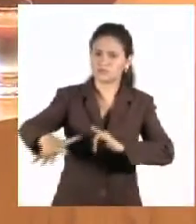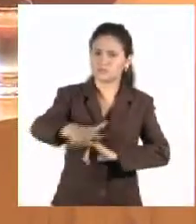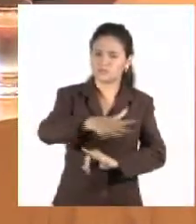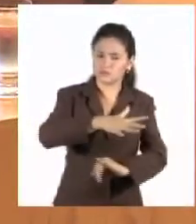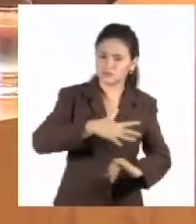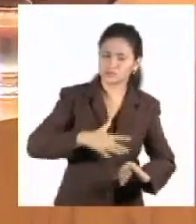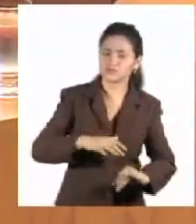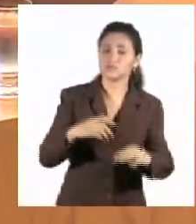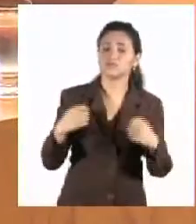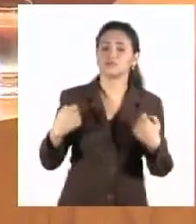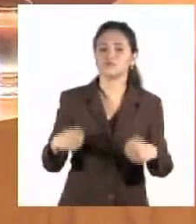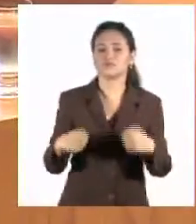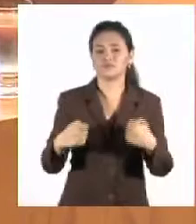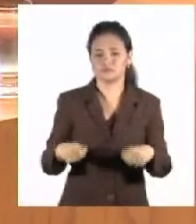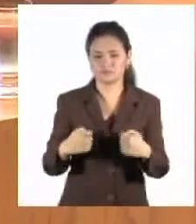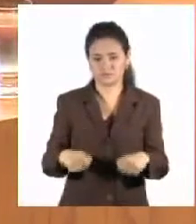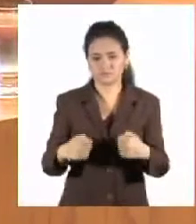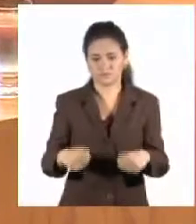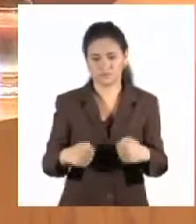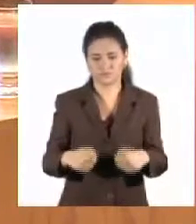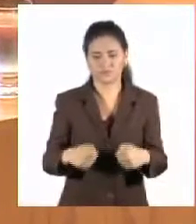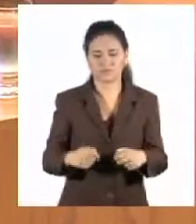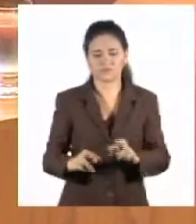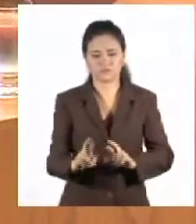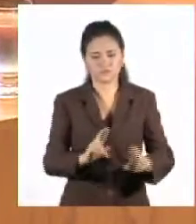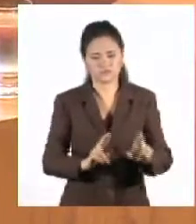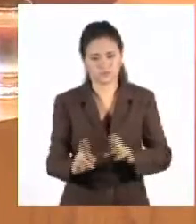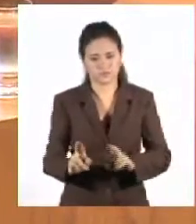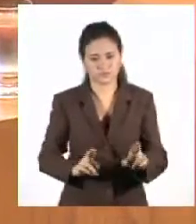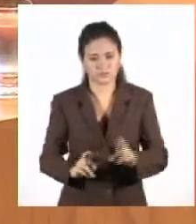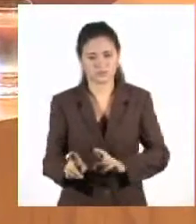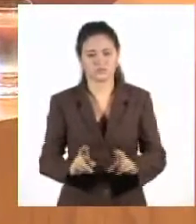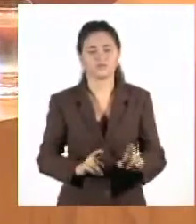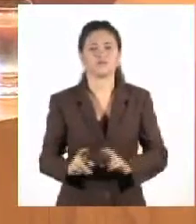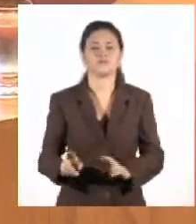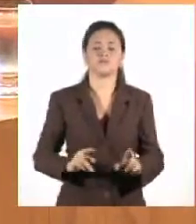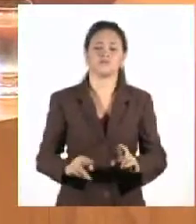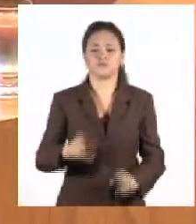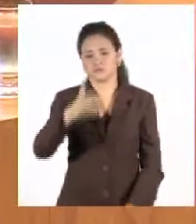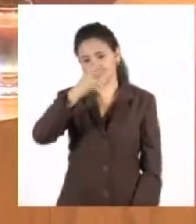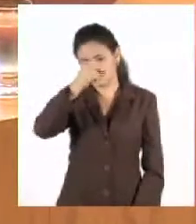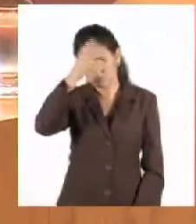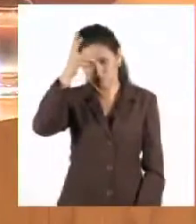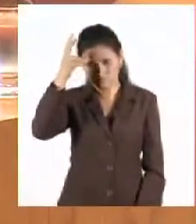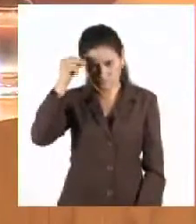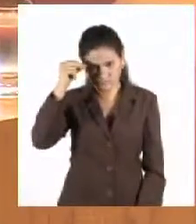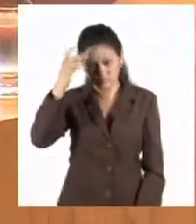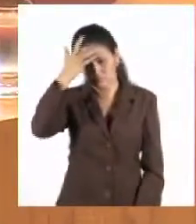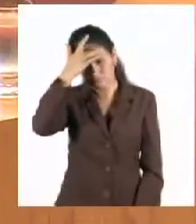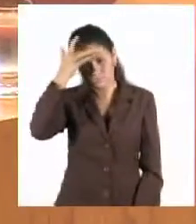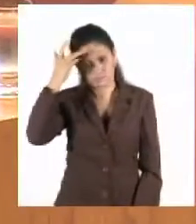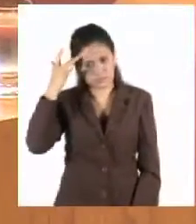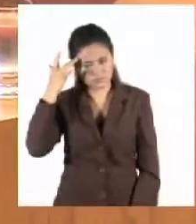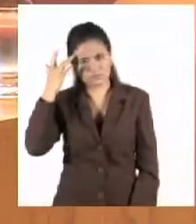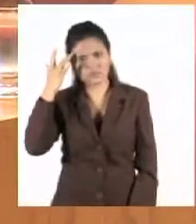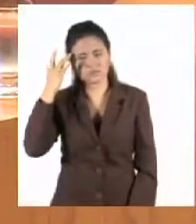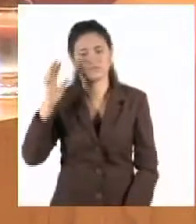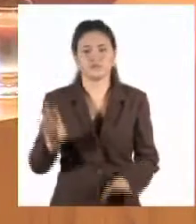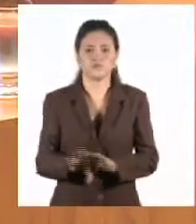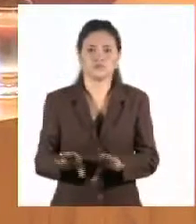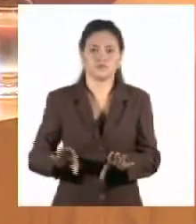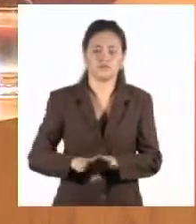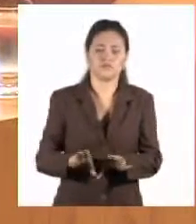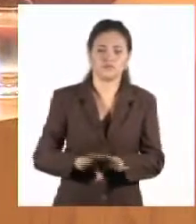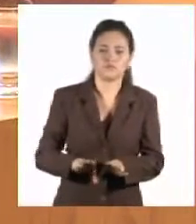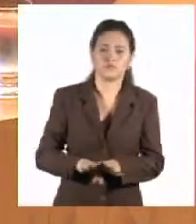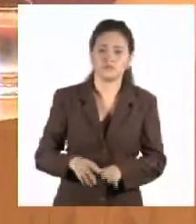Precisamos certamente, aí sim, dessa interação entre os prefeitos, da aquiescência e, acima de tudo, das pessoas envolvidas. Eu não tenho